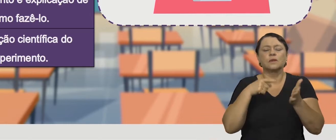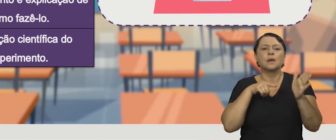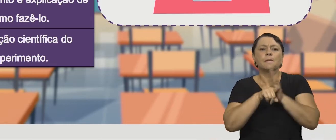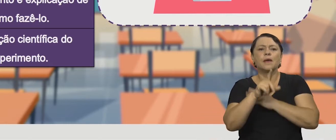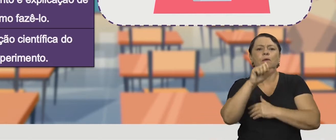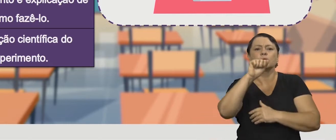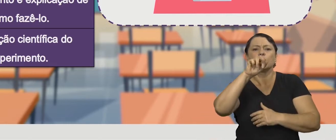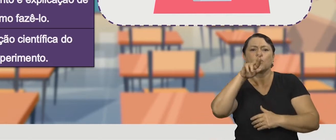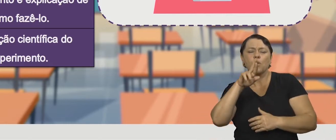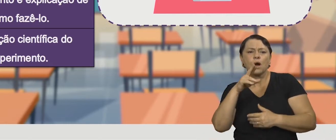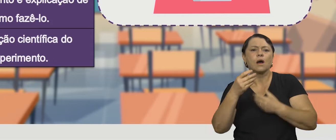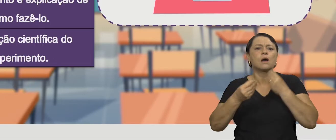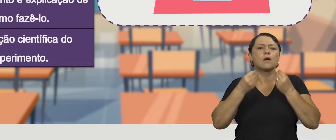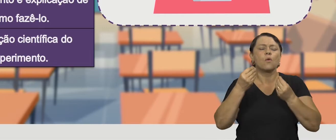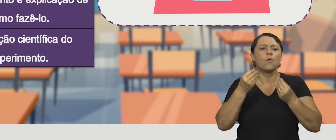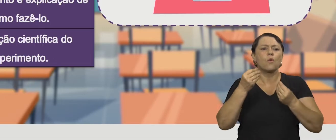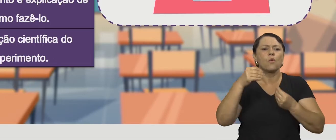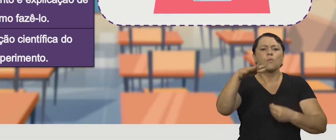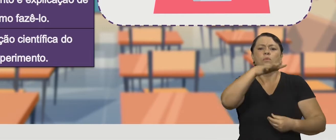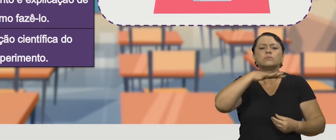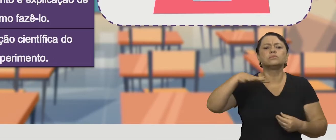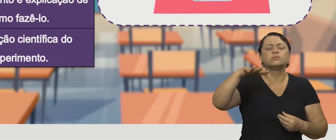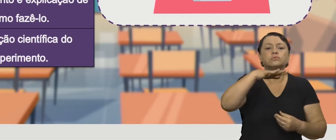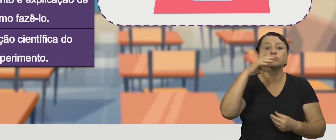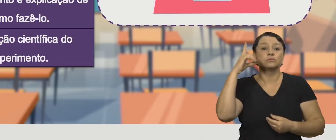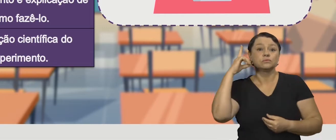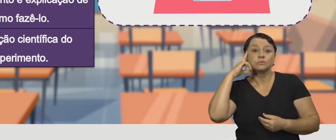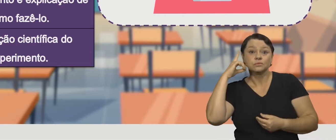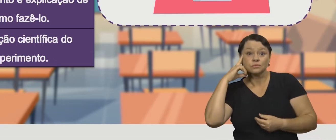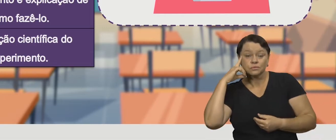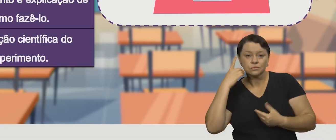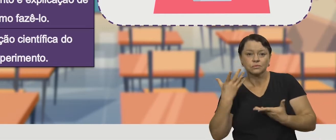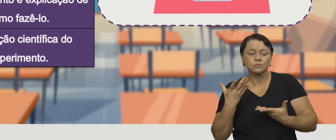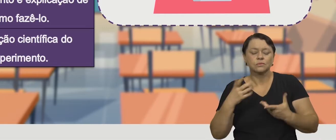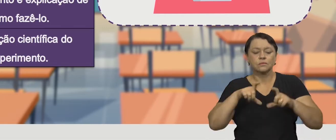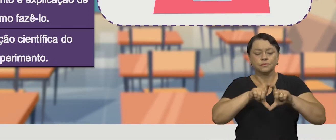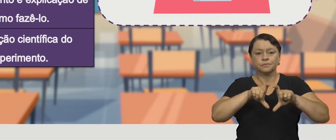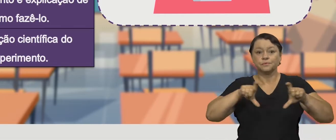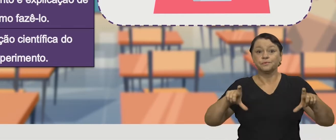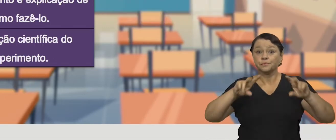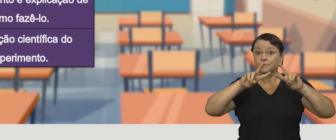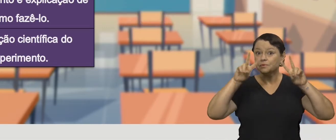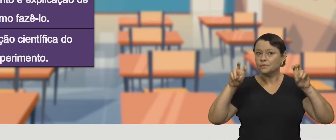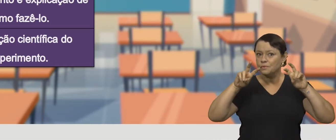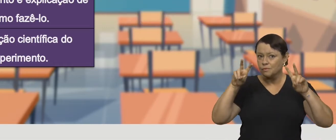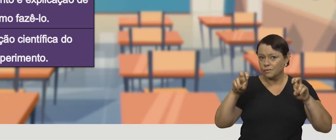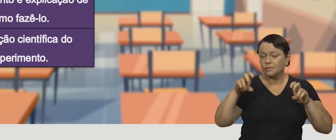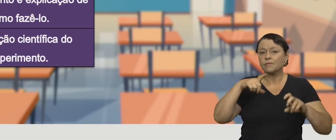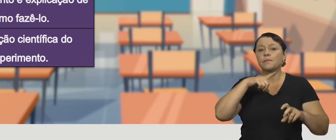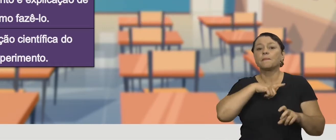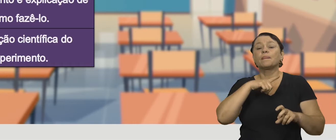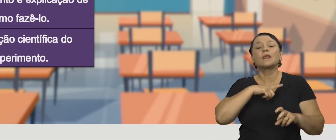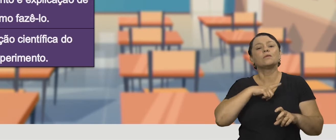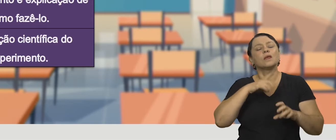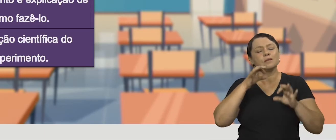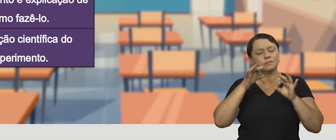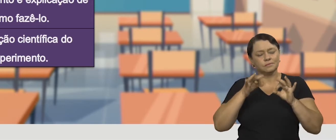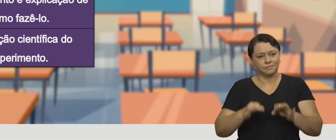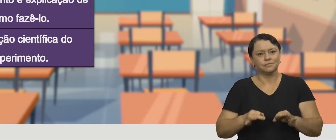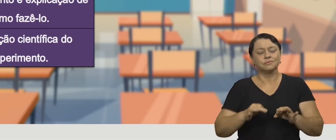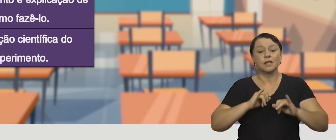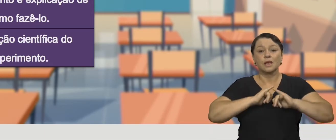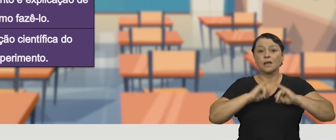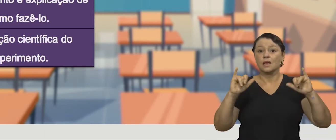ar, sobre como ele está presente em nosso cotidiano. Desenvolvimento do tema, eu tenho exatamente